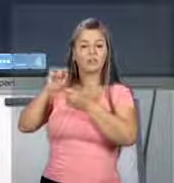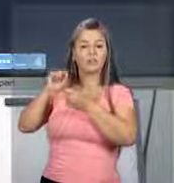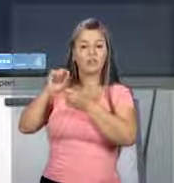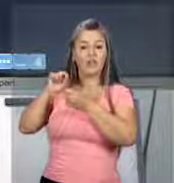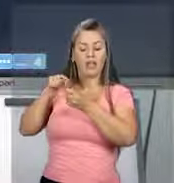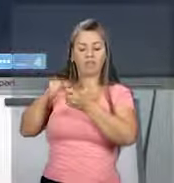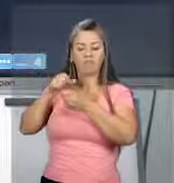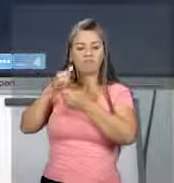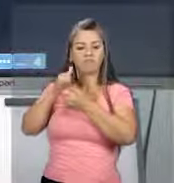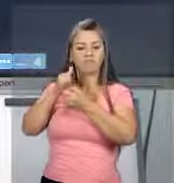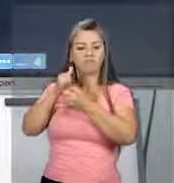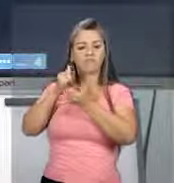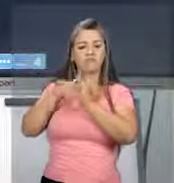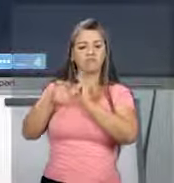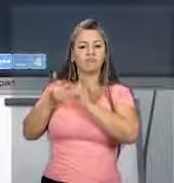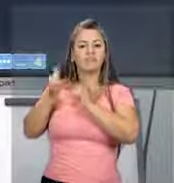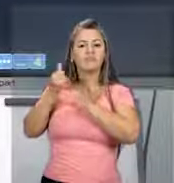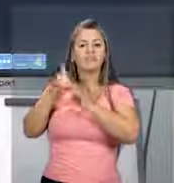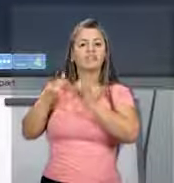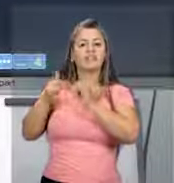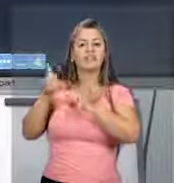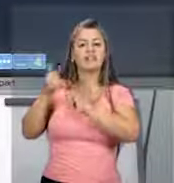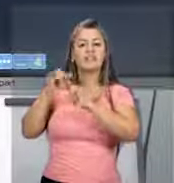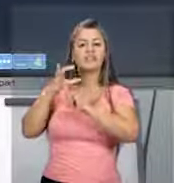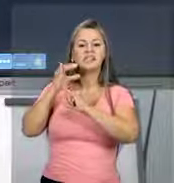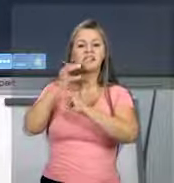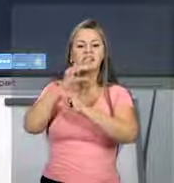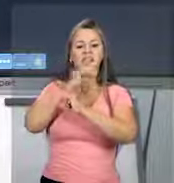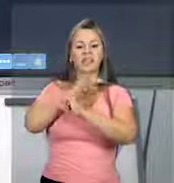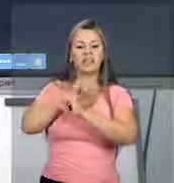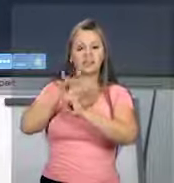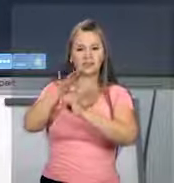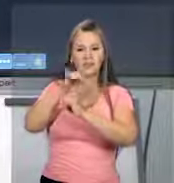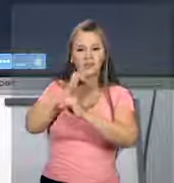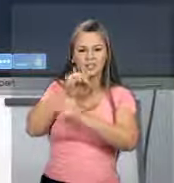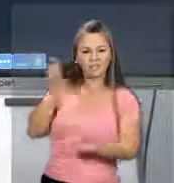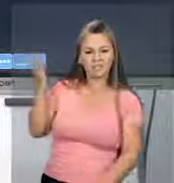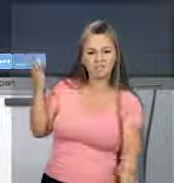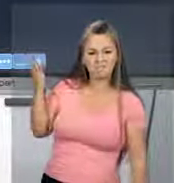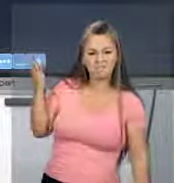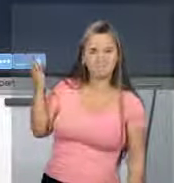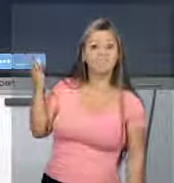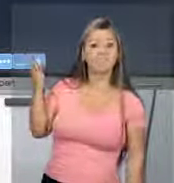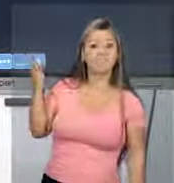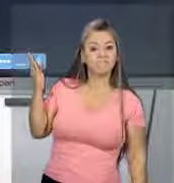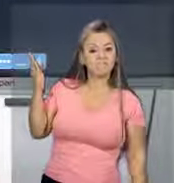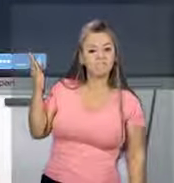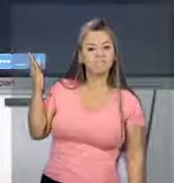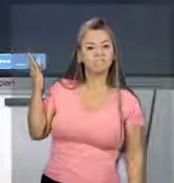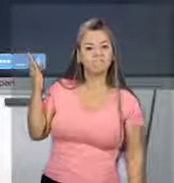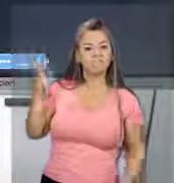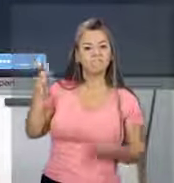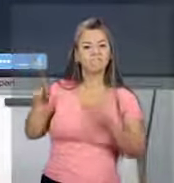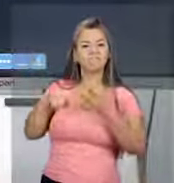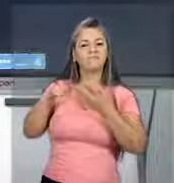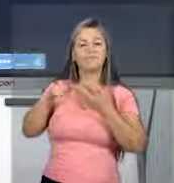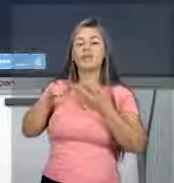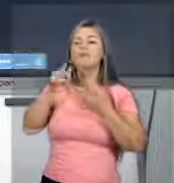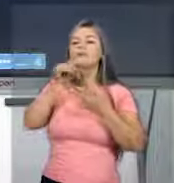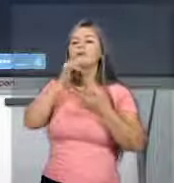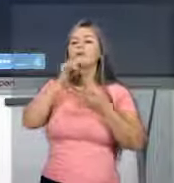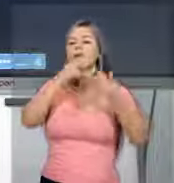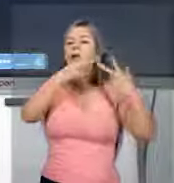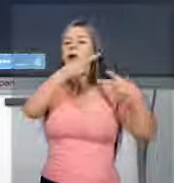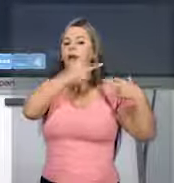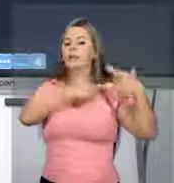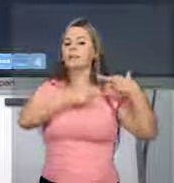daquele equipamento é o aquecimento. Então, nós temos como exemplos o chuveiro elétrico, temos a chapinha,